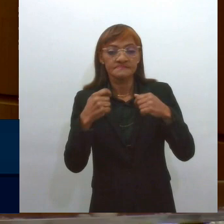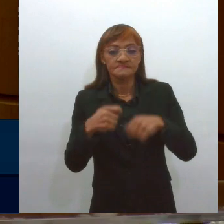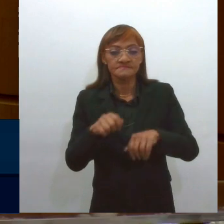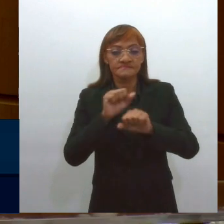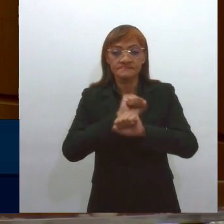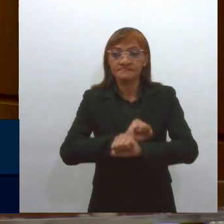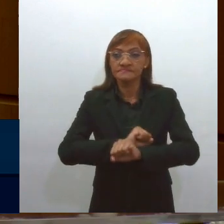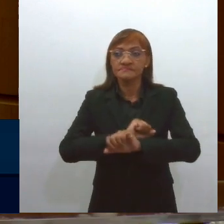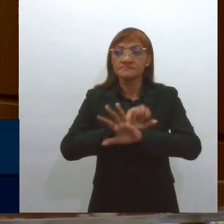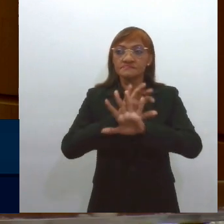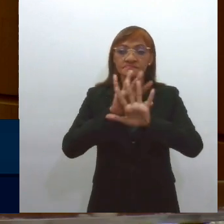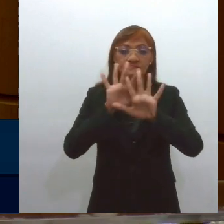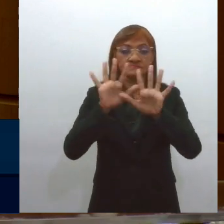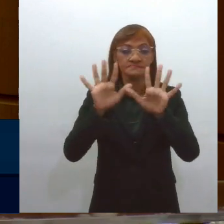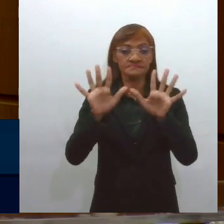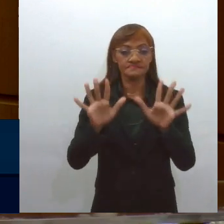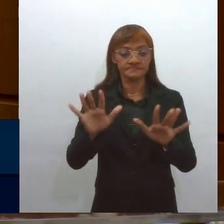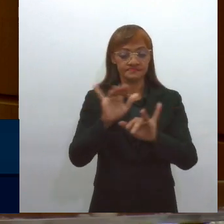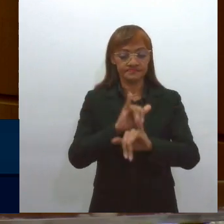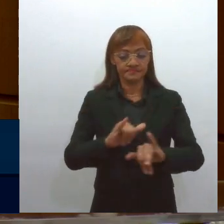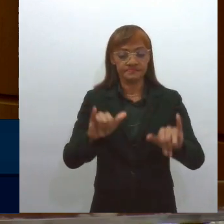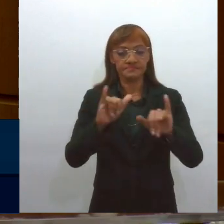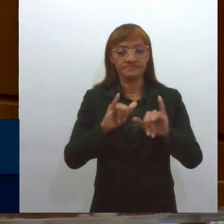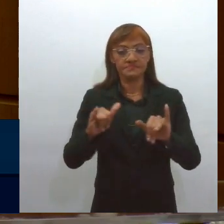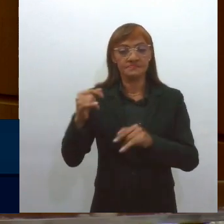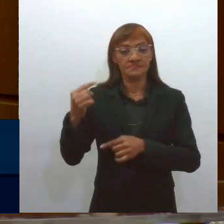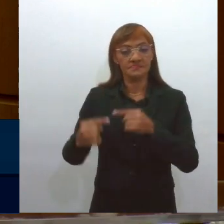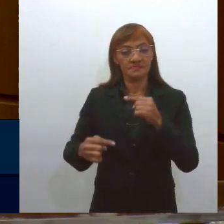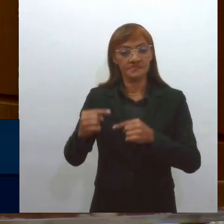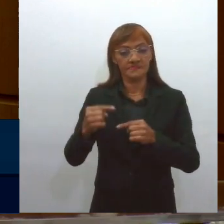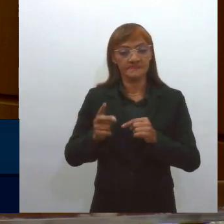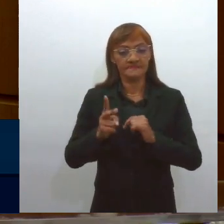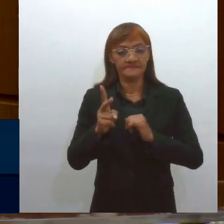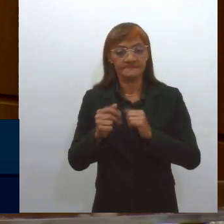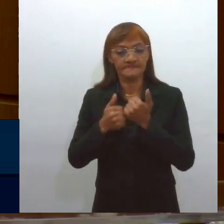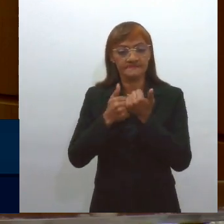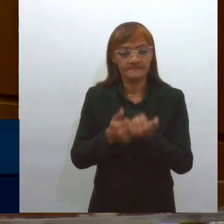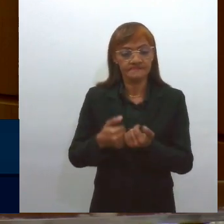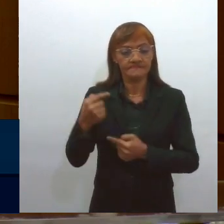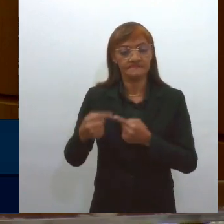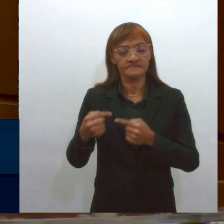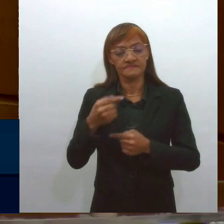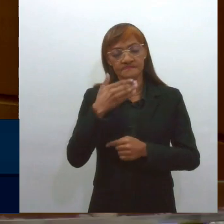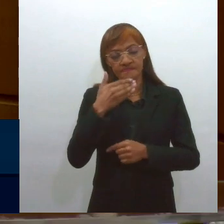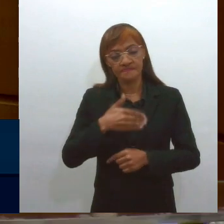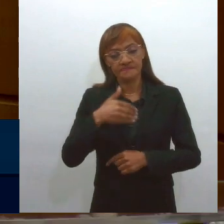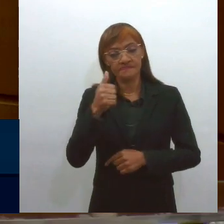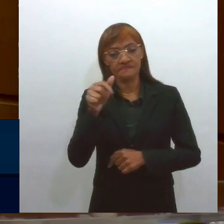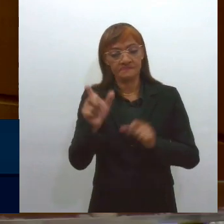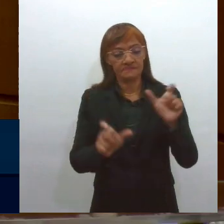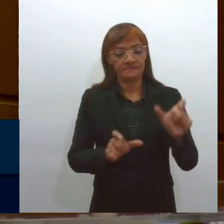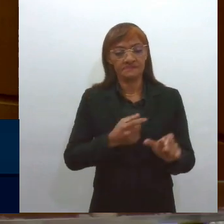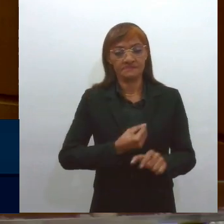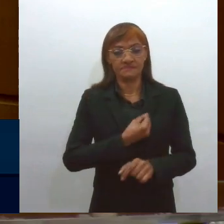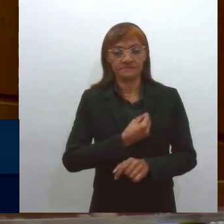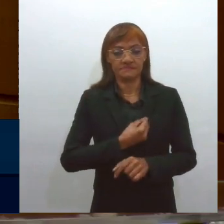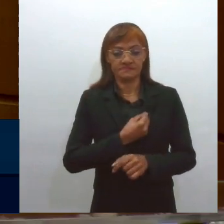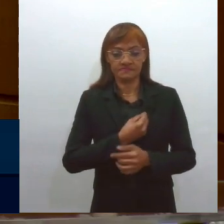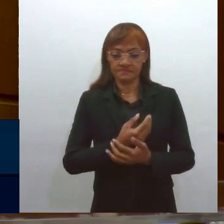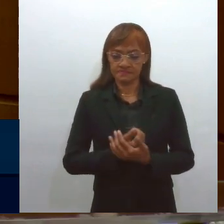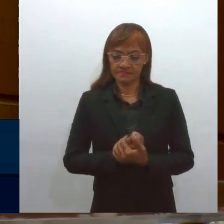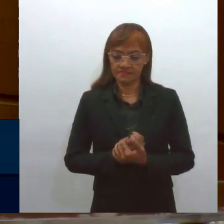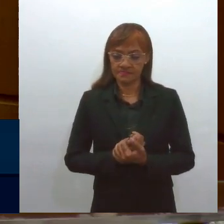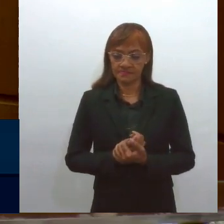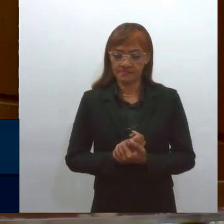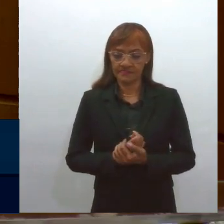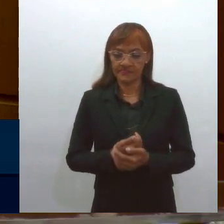política e pela política na busca de melhorar a vida das pessoas. Para que, bem informados, todos